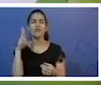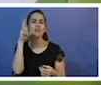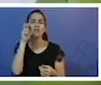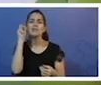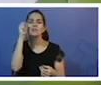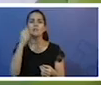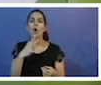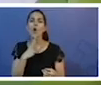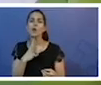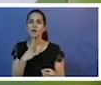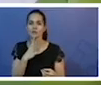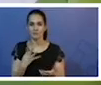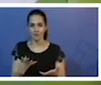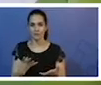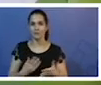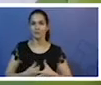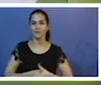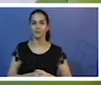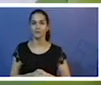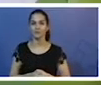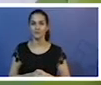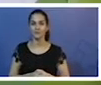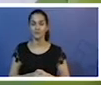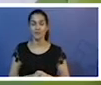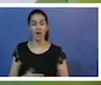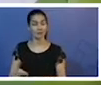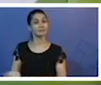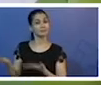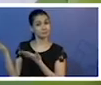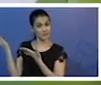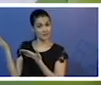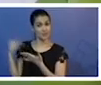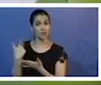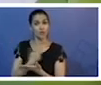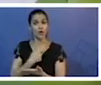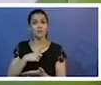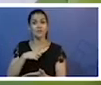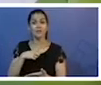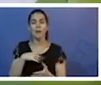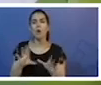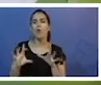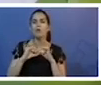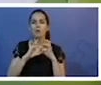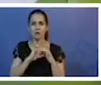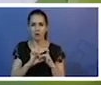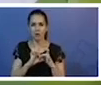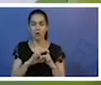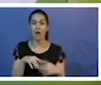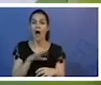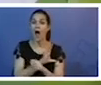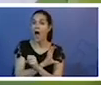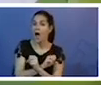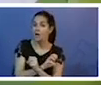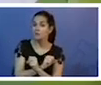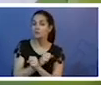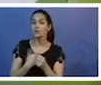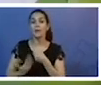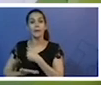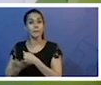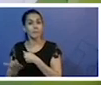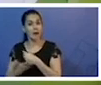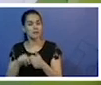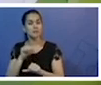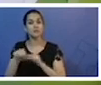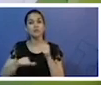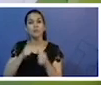fortalecer o nosso conhecimento aqui a respeito. Então, aqui a gente vai fazer a união de um ácido e uma base para formar um sal. Então,